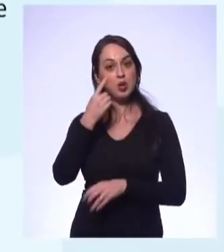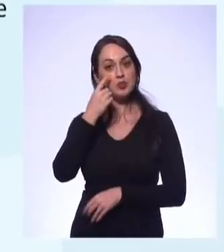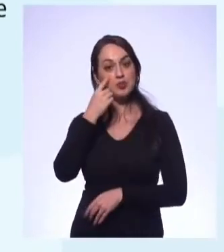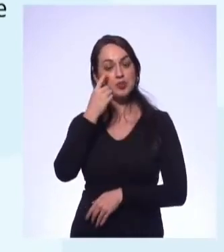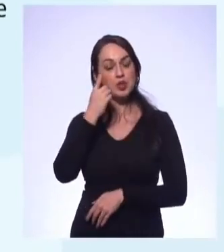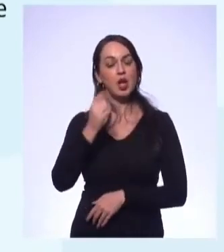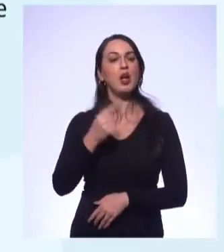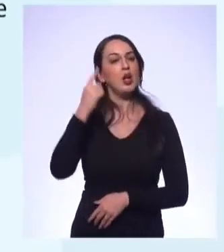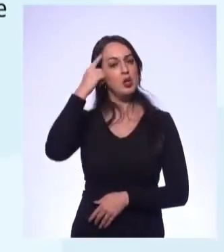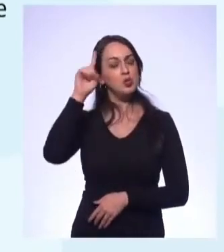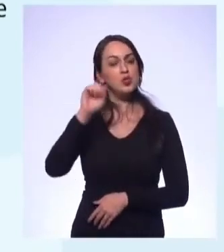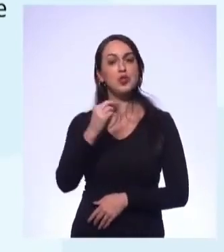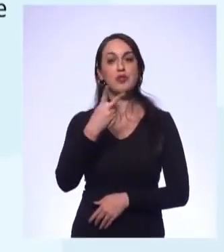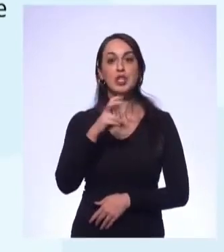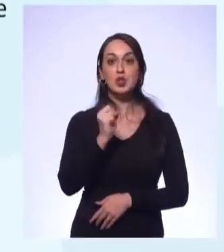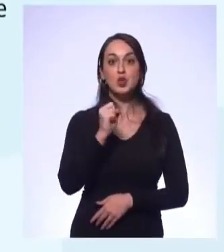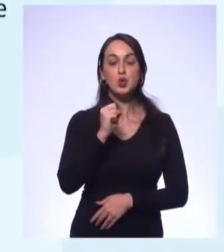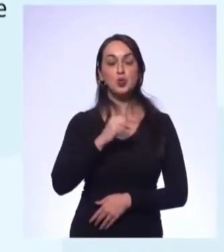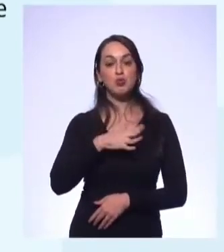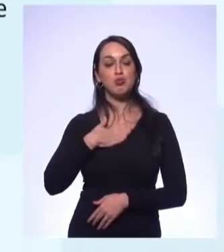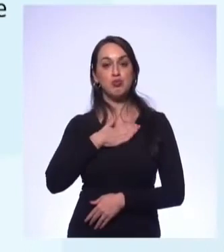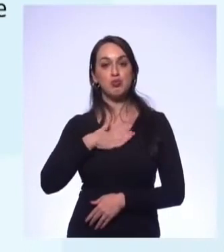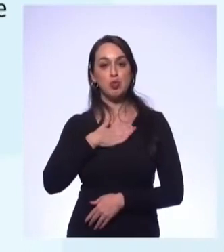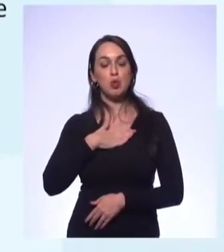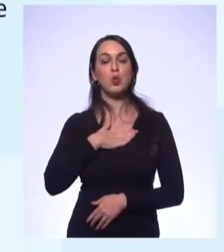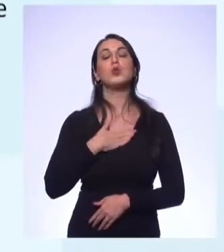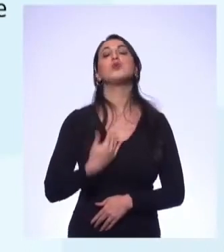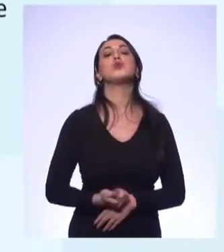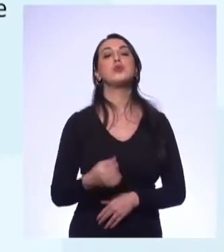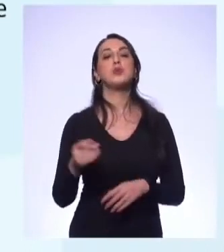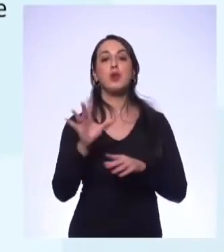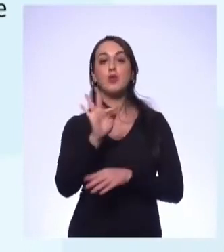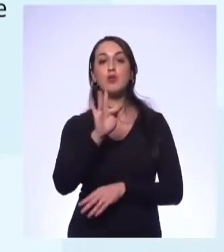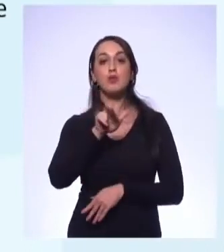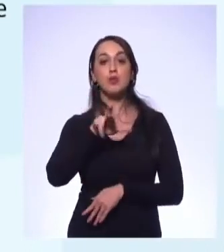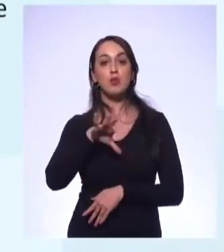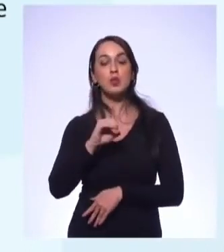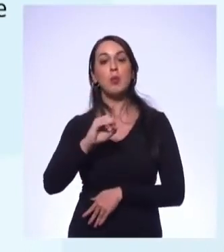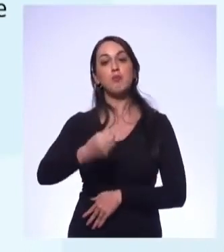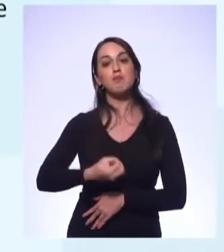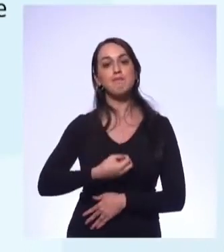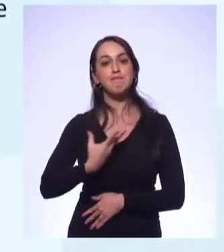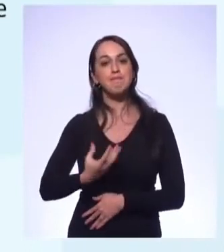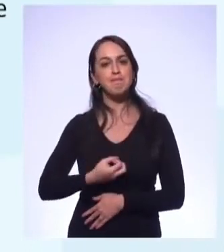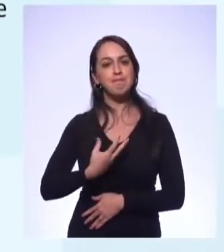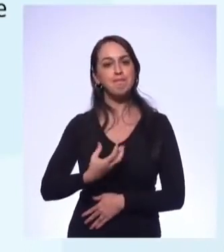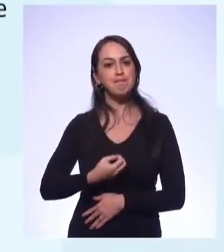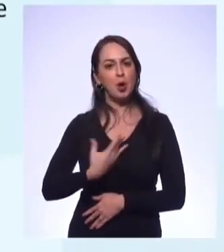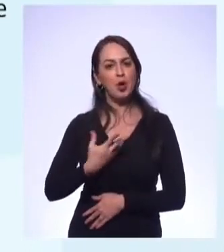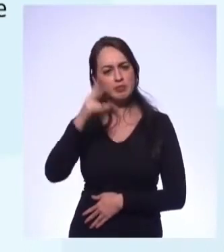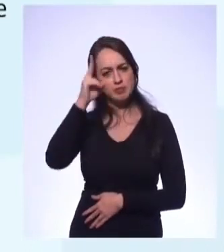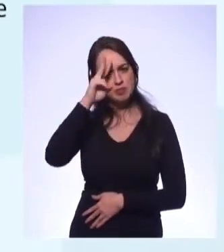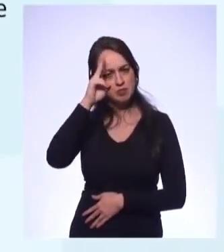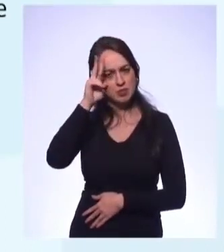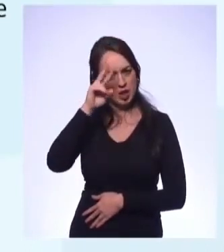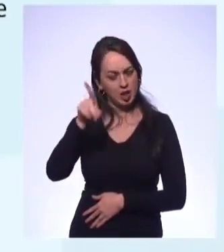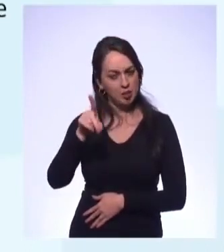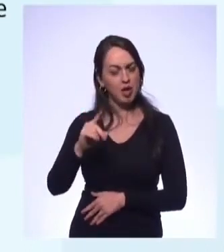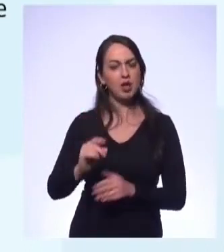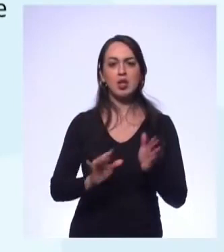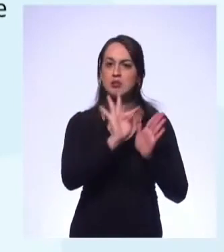21 de agosto, sobre função poética. Então, vocês já estão inteirados aí como é que é aquele texto disposto em versos,